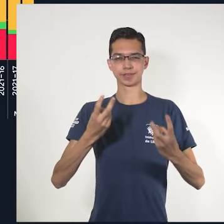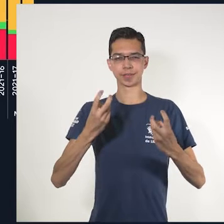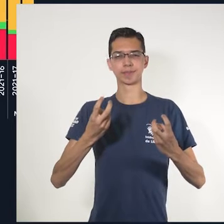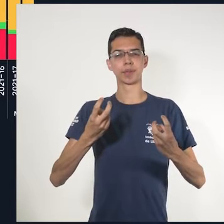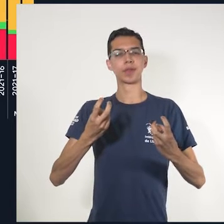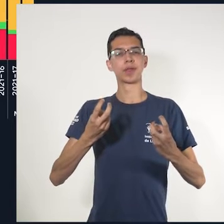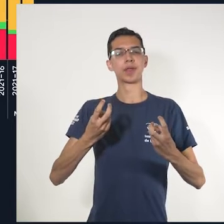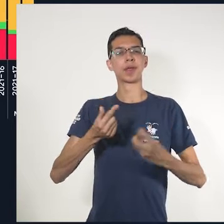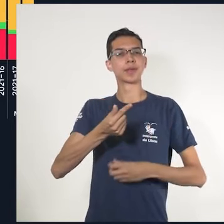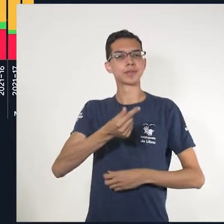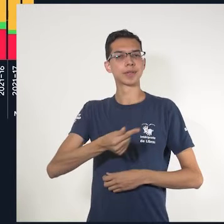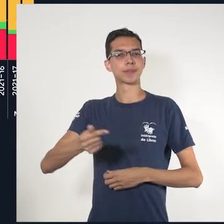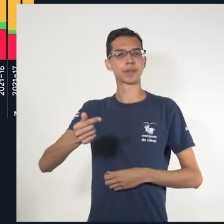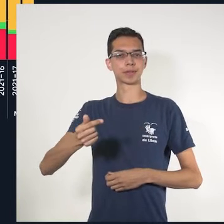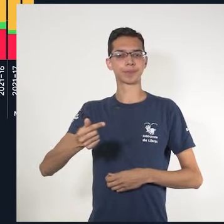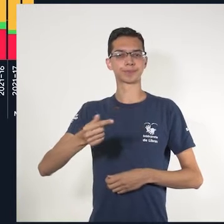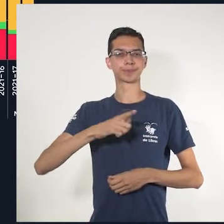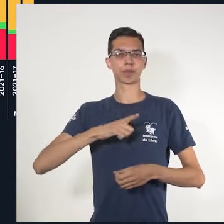aí,